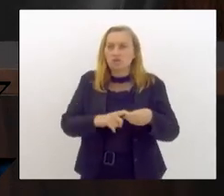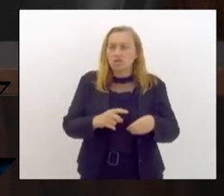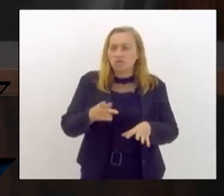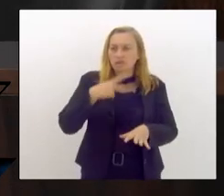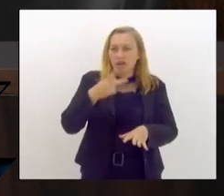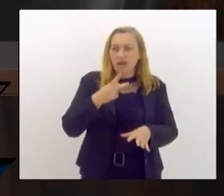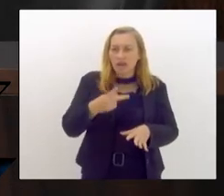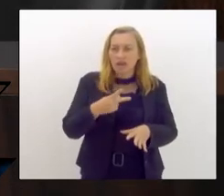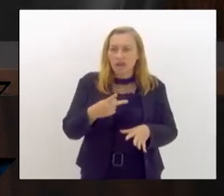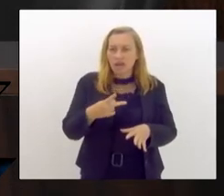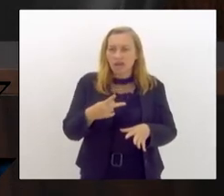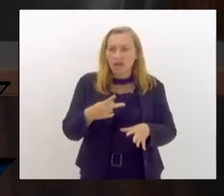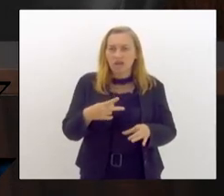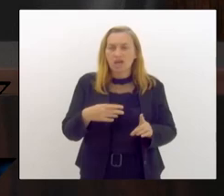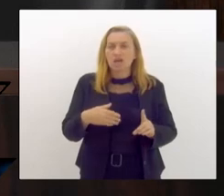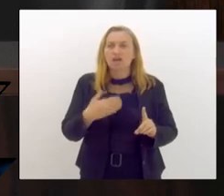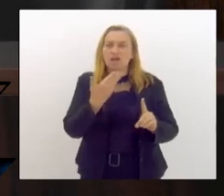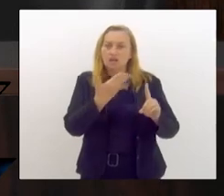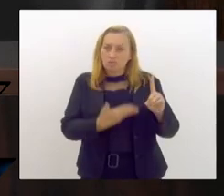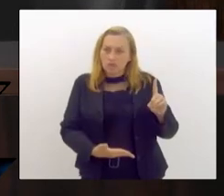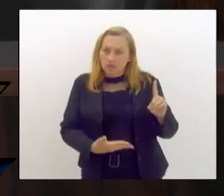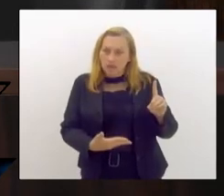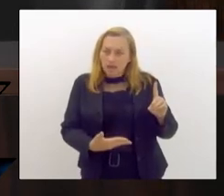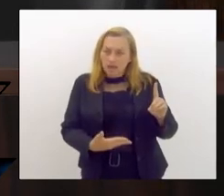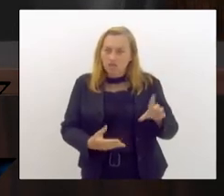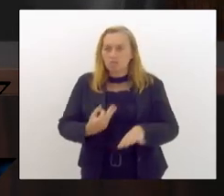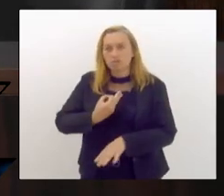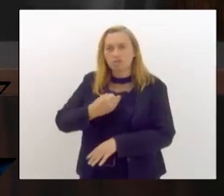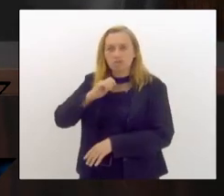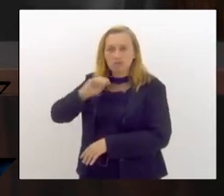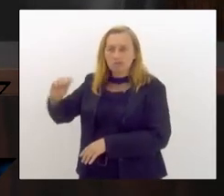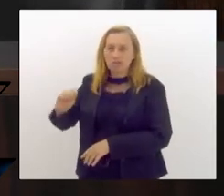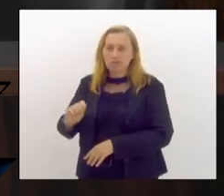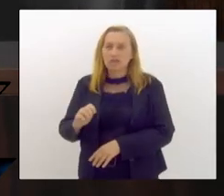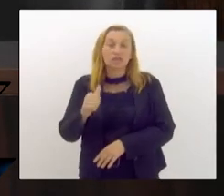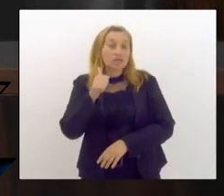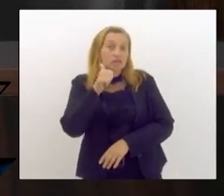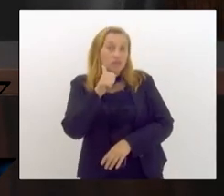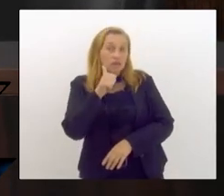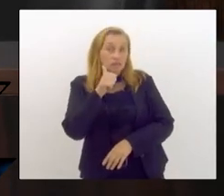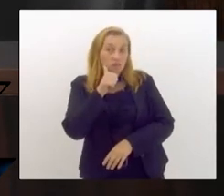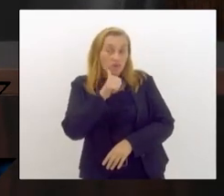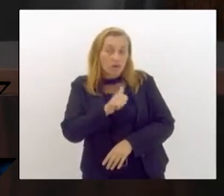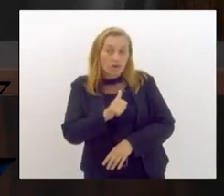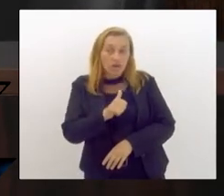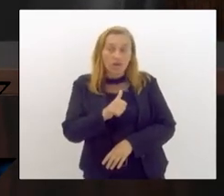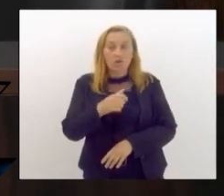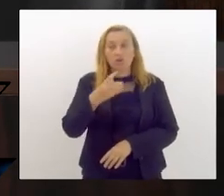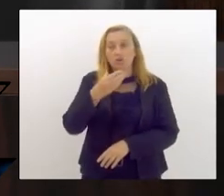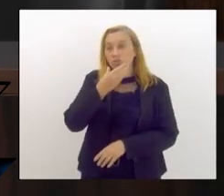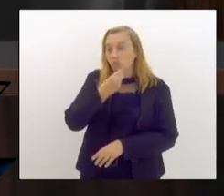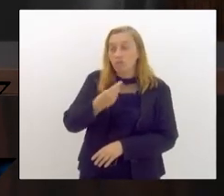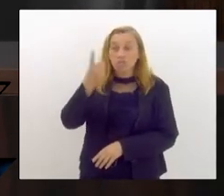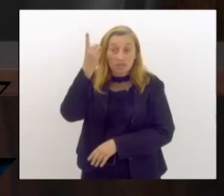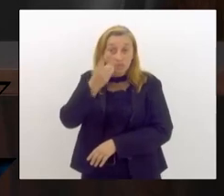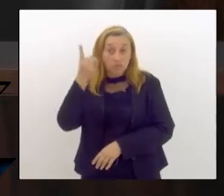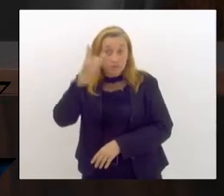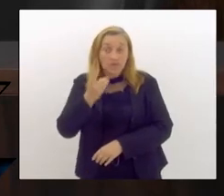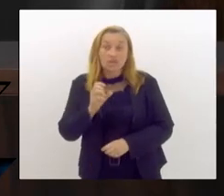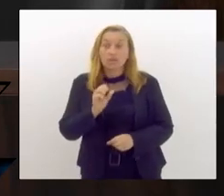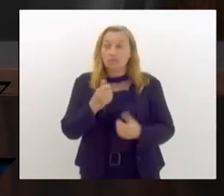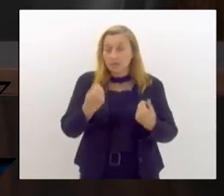medalha, da premiação dessa casa, é do deputado e da deputada. Mas é preciso se